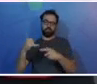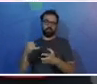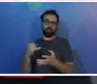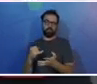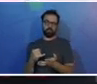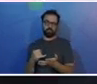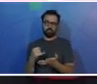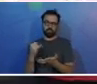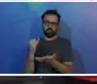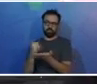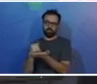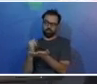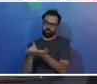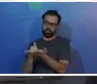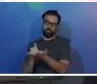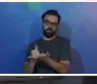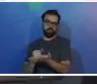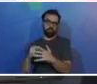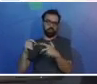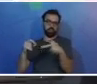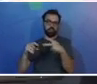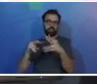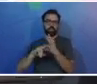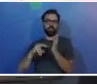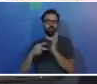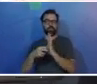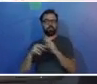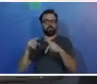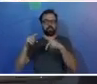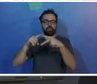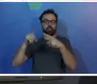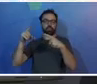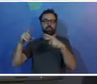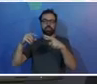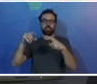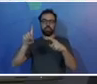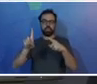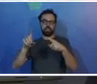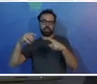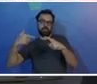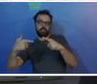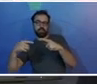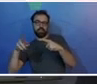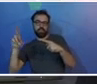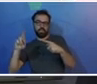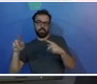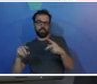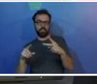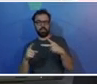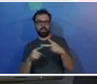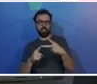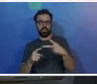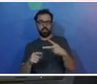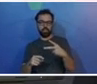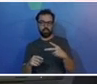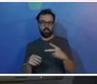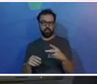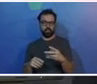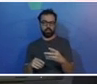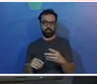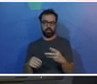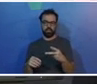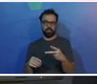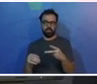aqui, 34%, representa R$17. O valor sem o imposto, quer